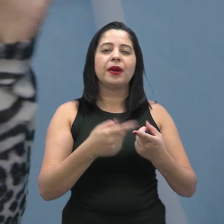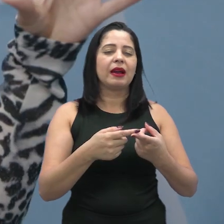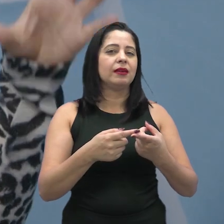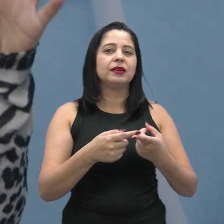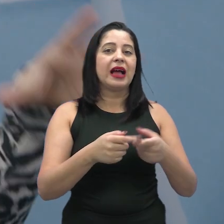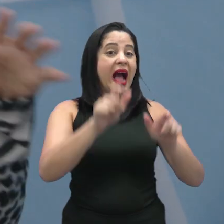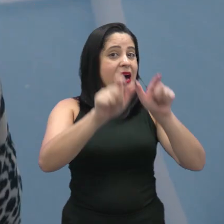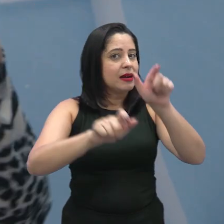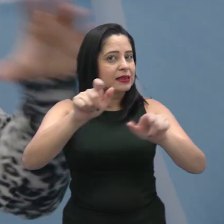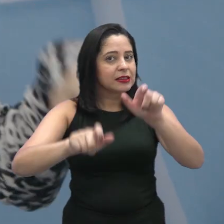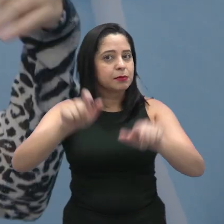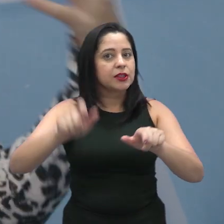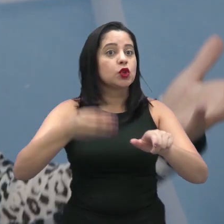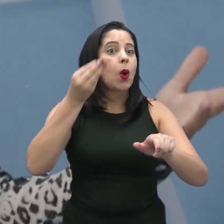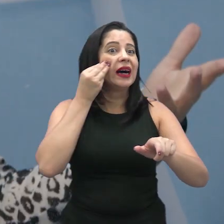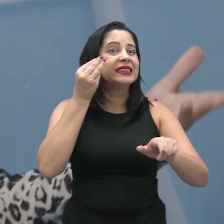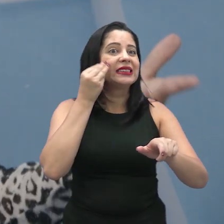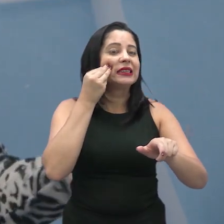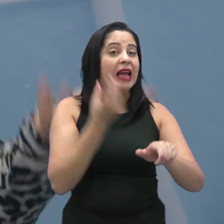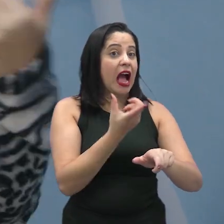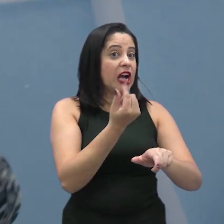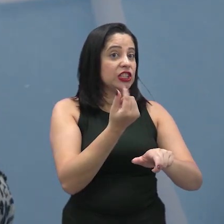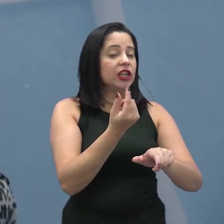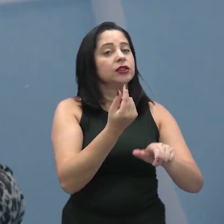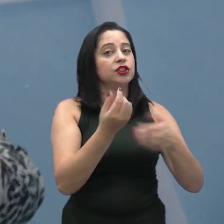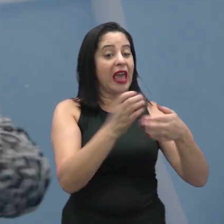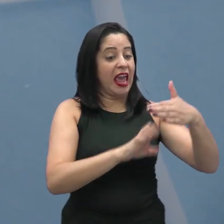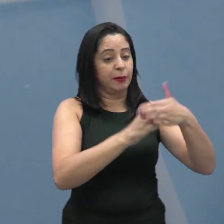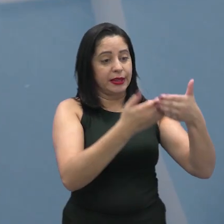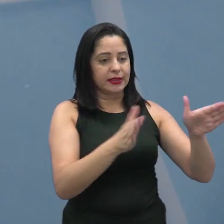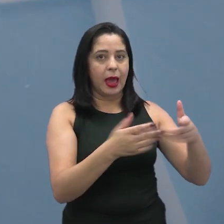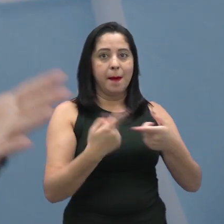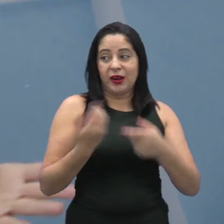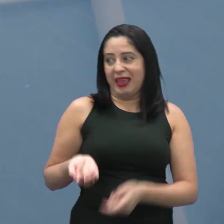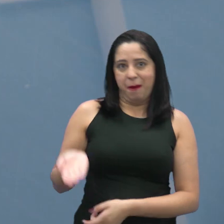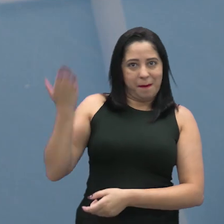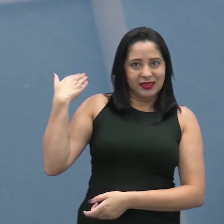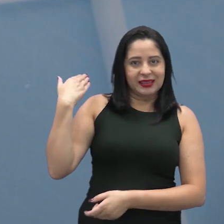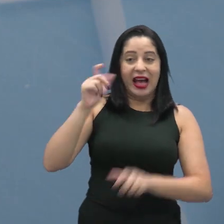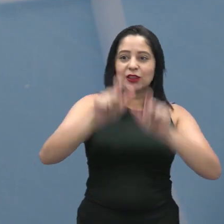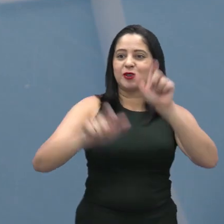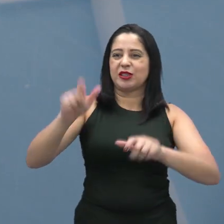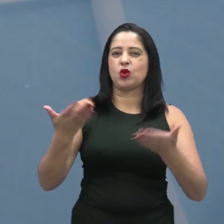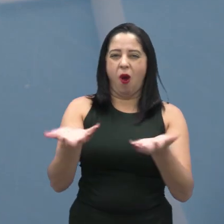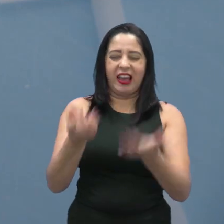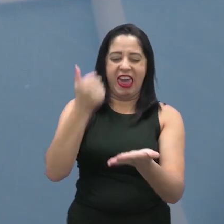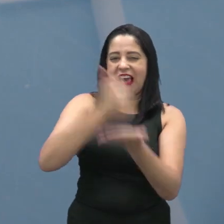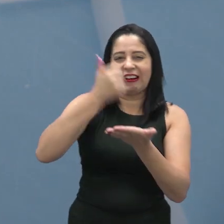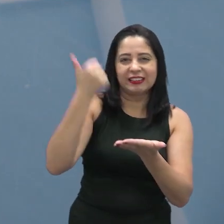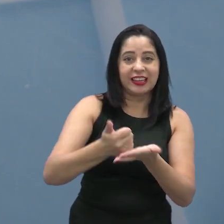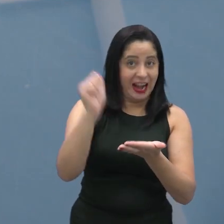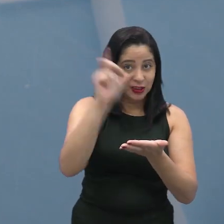muitas pessoas estão tentando empreender, né? O que lá atrás a CLT era um sonho para muita gente, né? A carteira